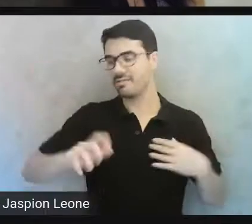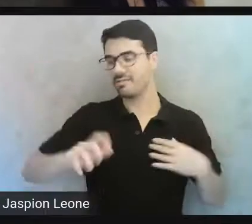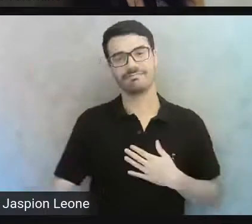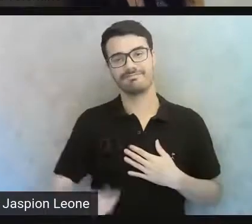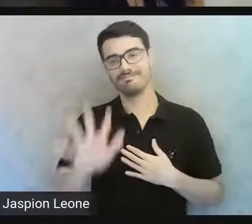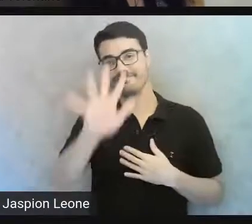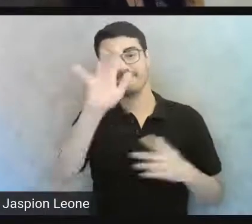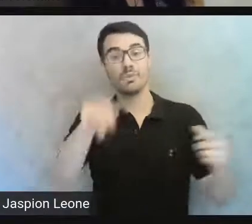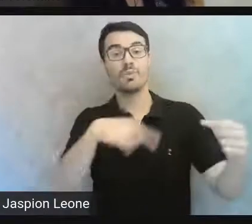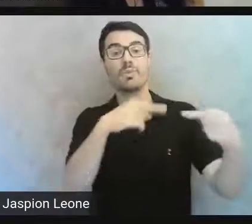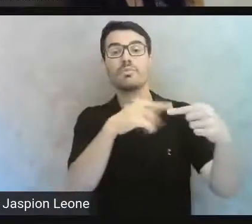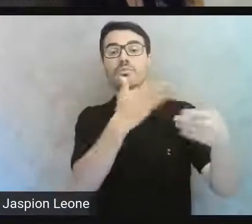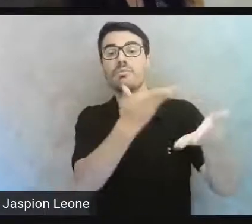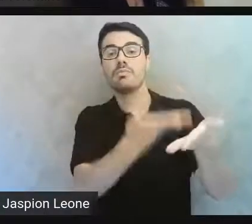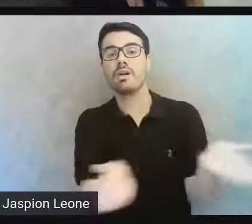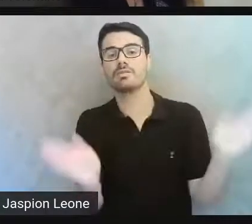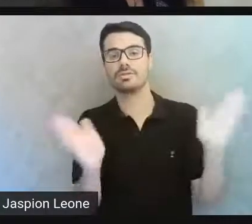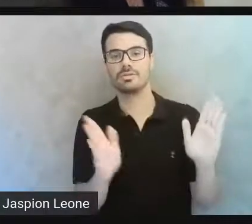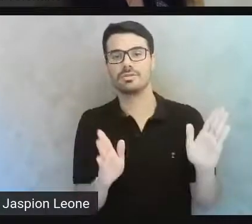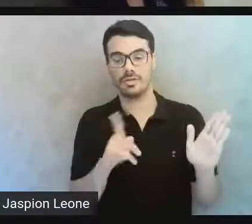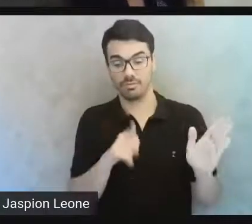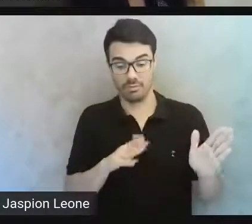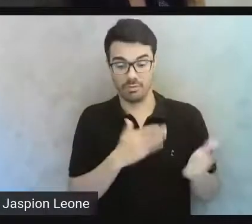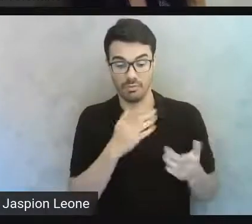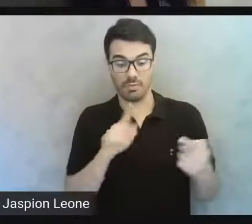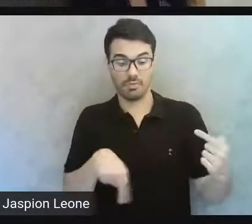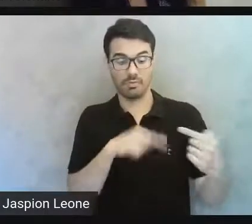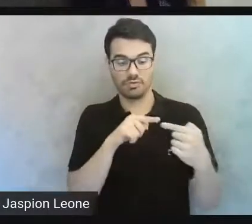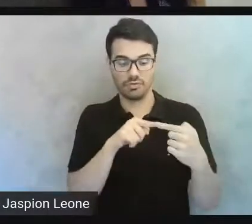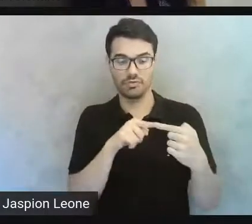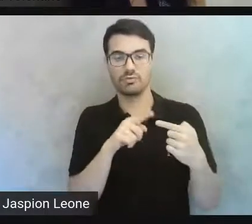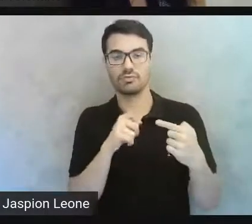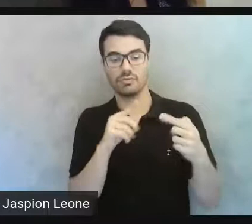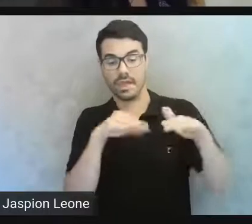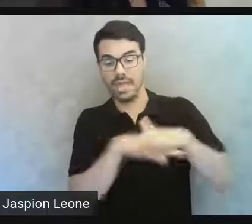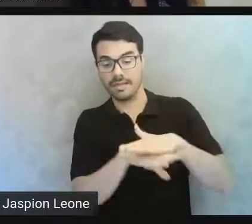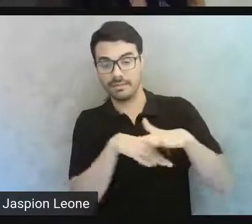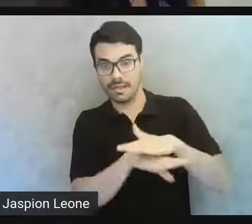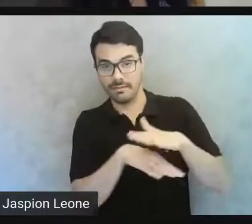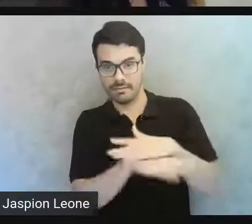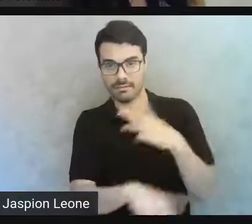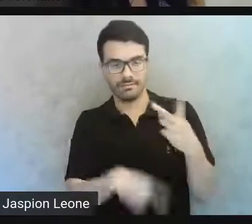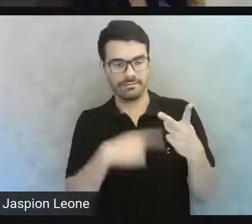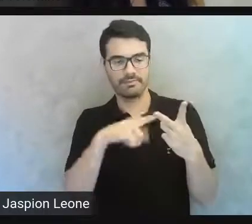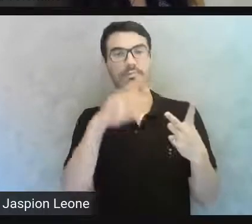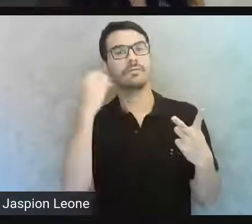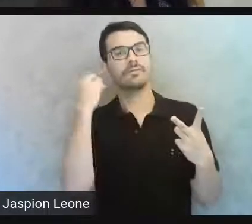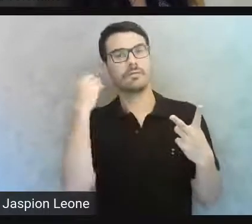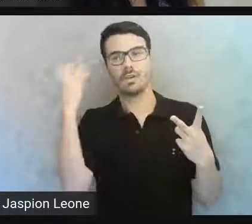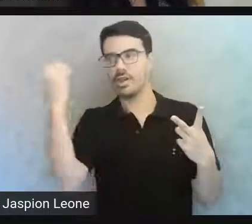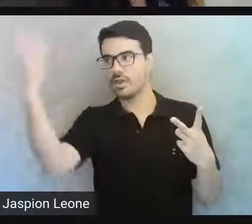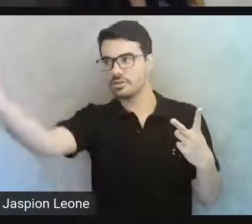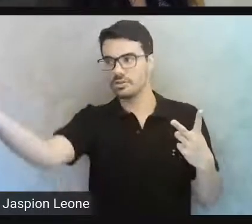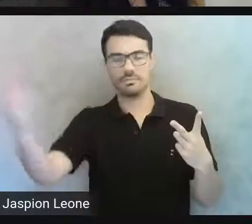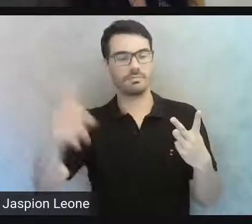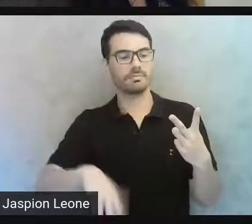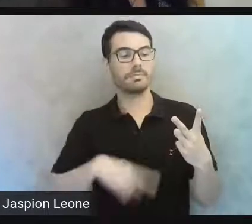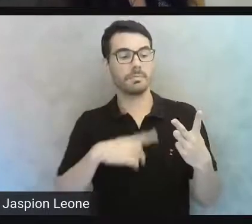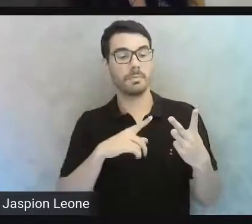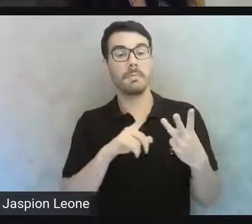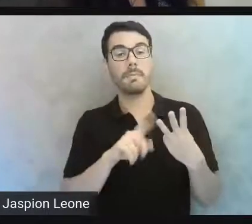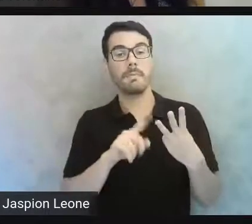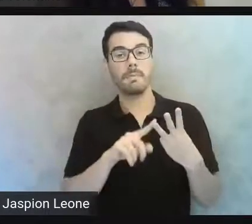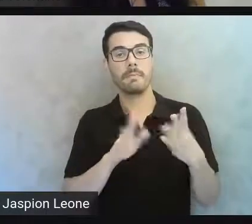Então, citaria objetivo de curto prazo, reserva de emergência, viagens, objetivos de médio prazo, né,